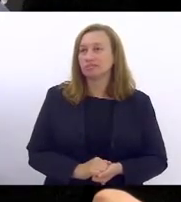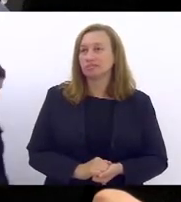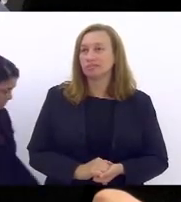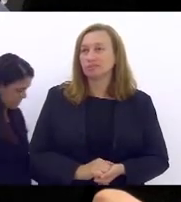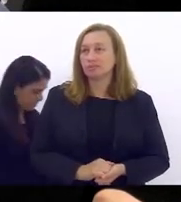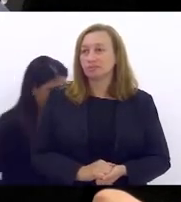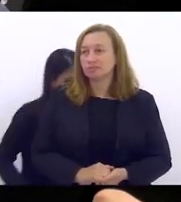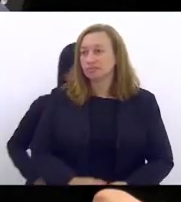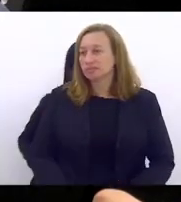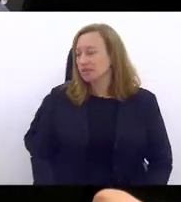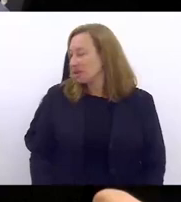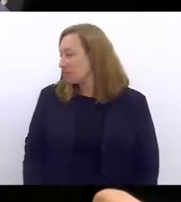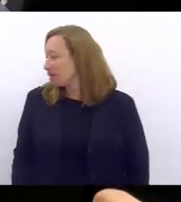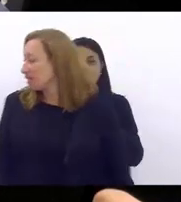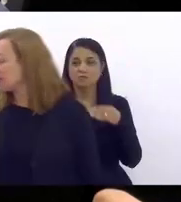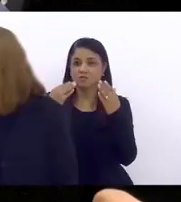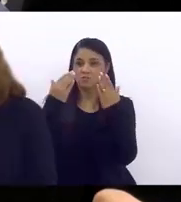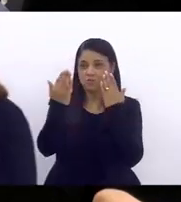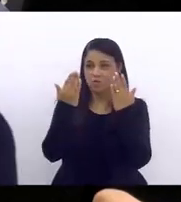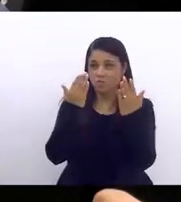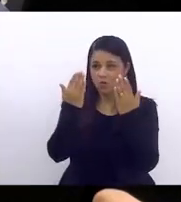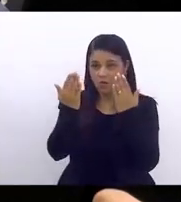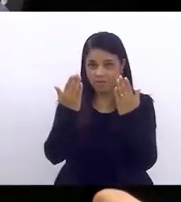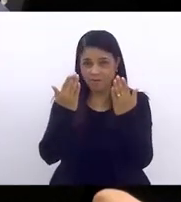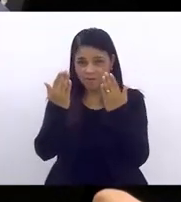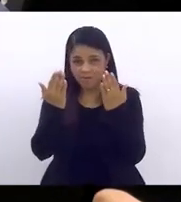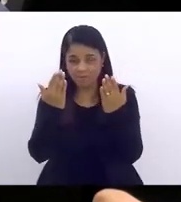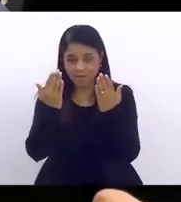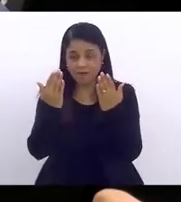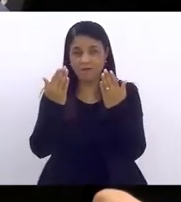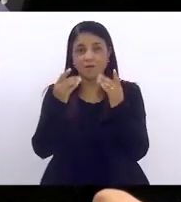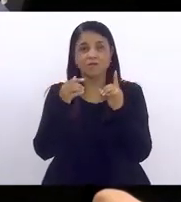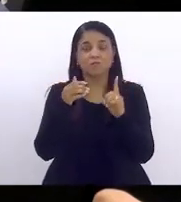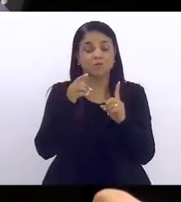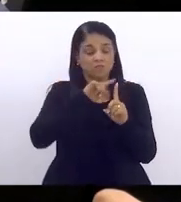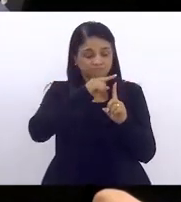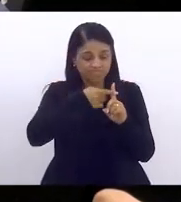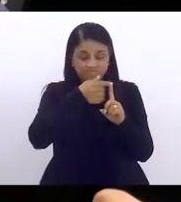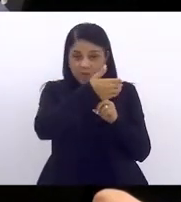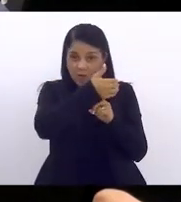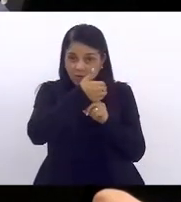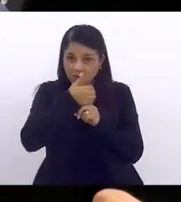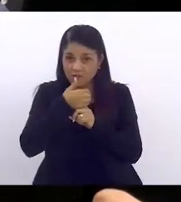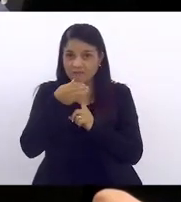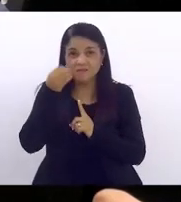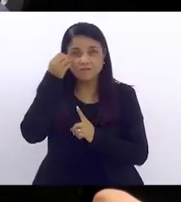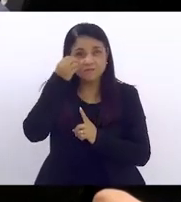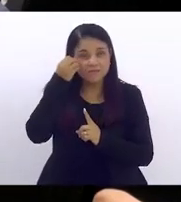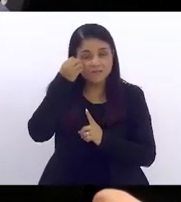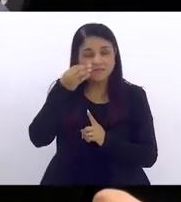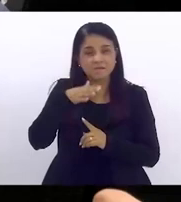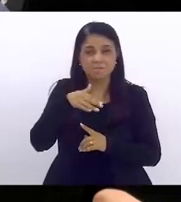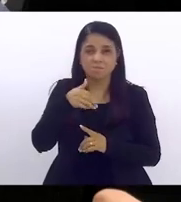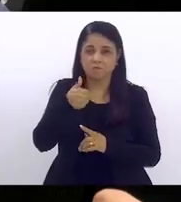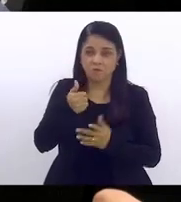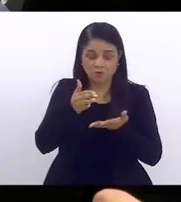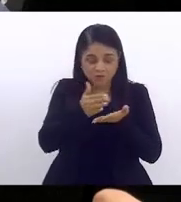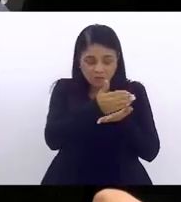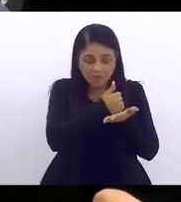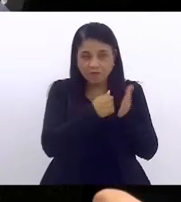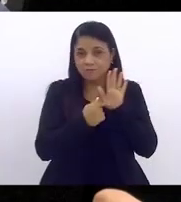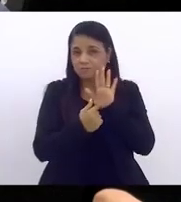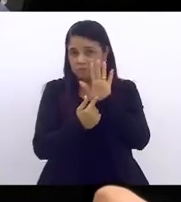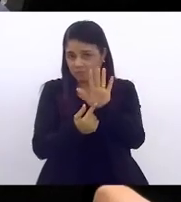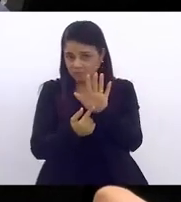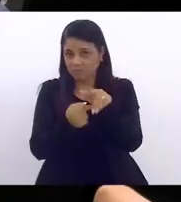Quando a gente compara, as puérperas que têm essa trajetória dentro da acolhida gestante têm uma experiência melhor. Os dados mostram isso. E